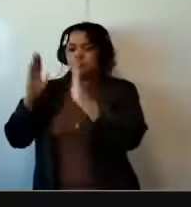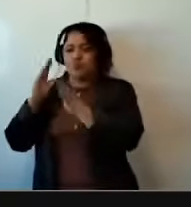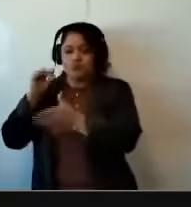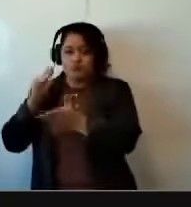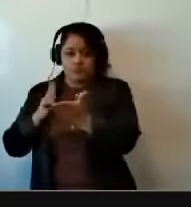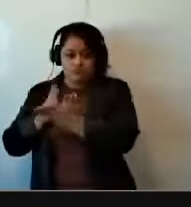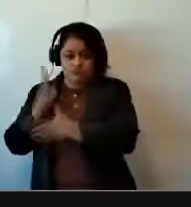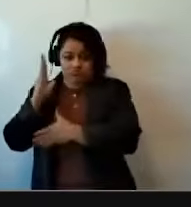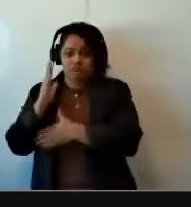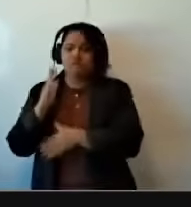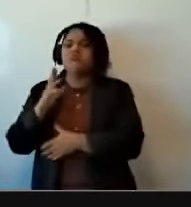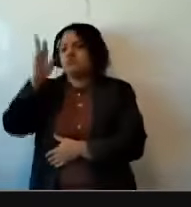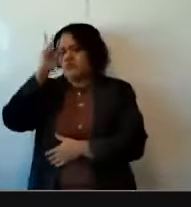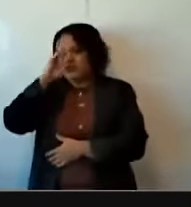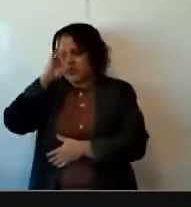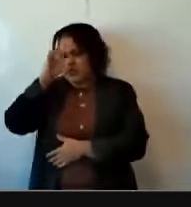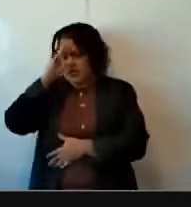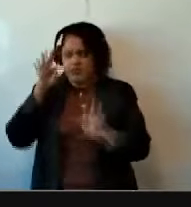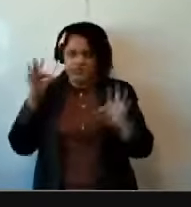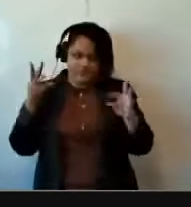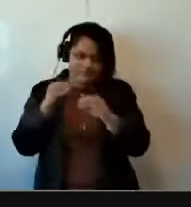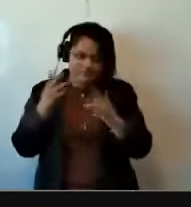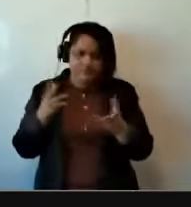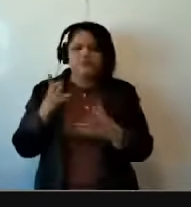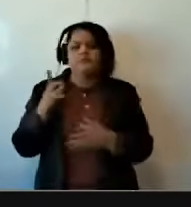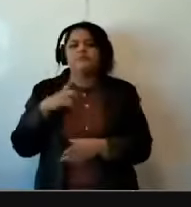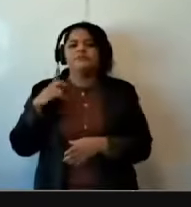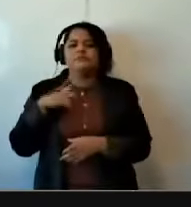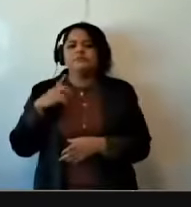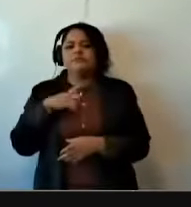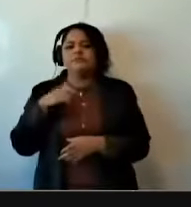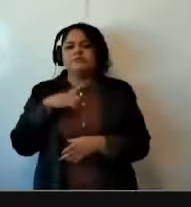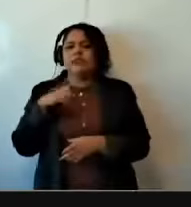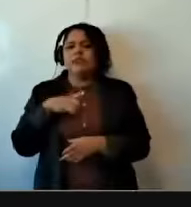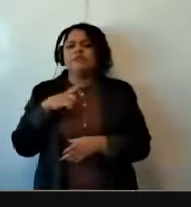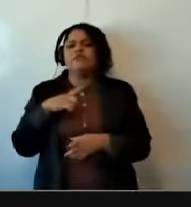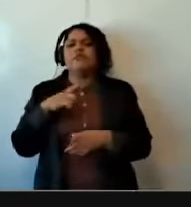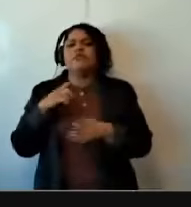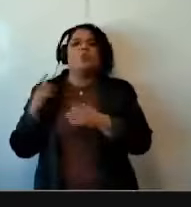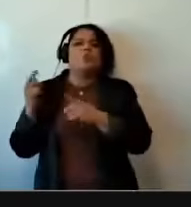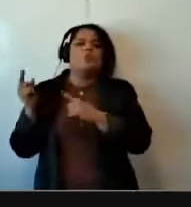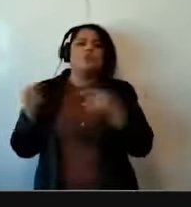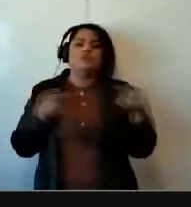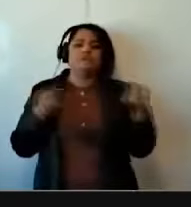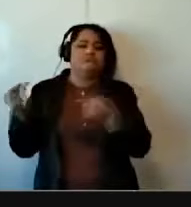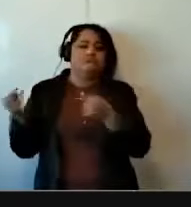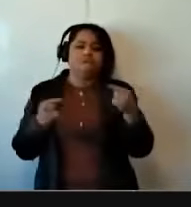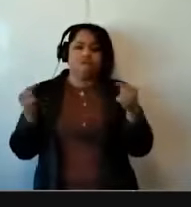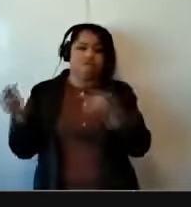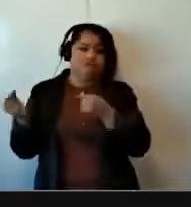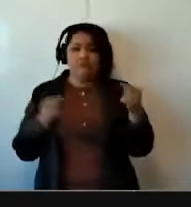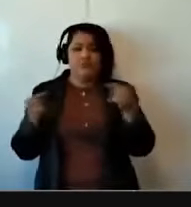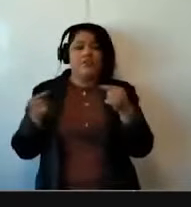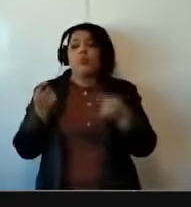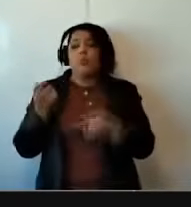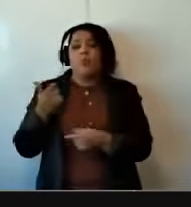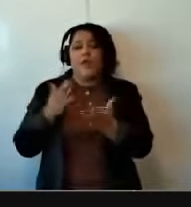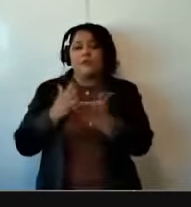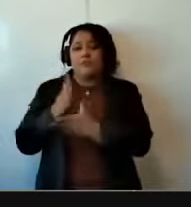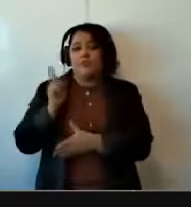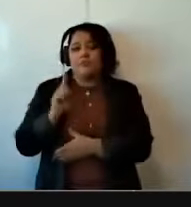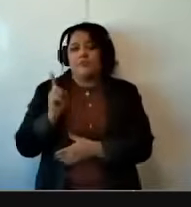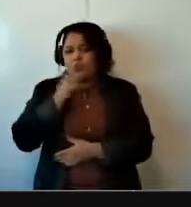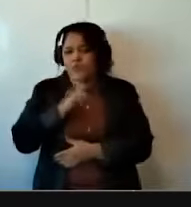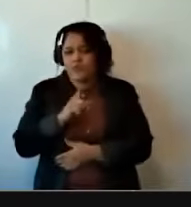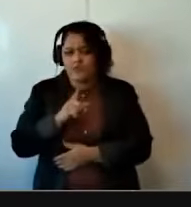época todos lembram, né, onde teve aí um embate, né, sobre a discussão, que quase que não foi aprovado naquela época, e